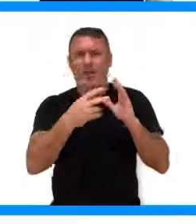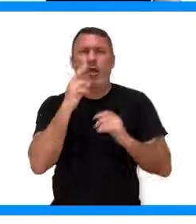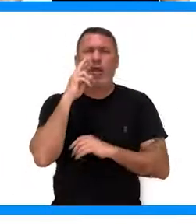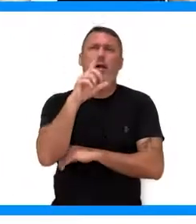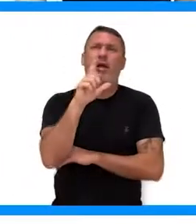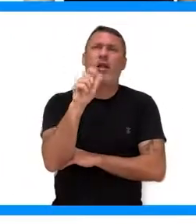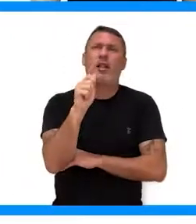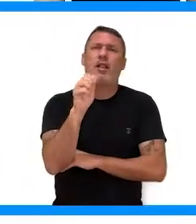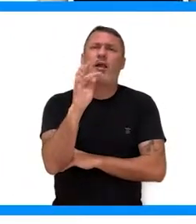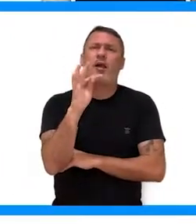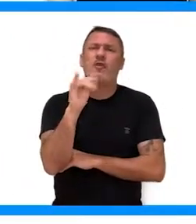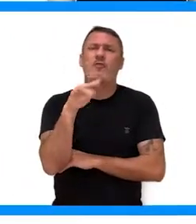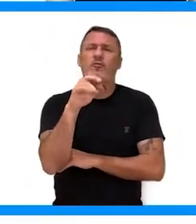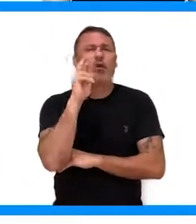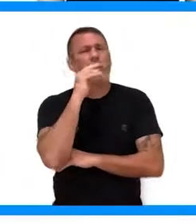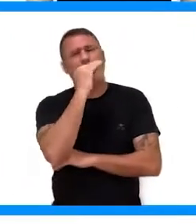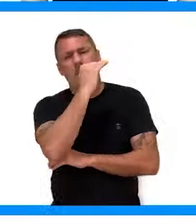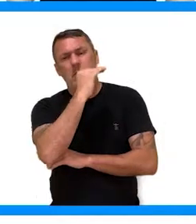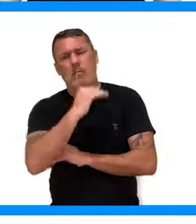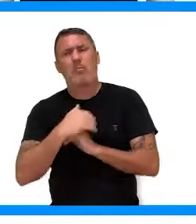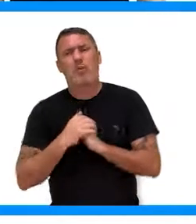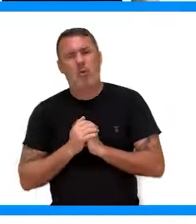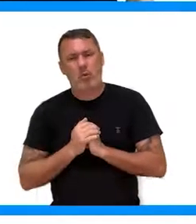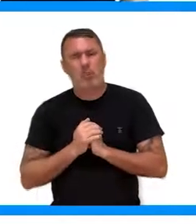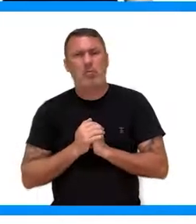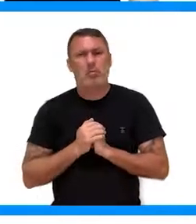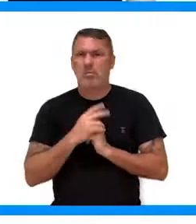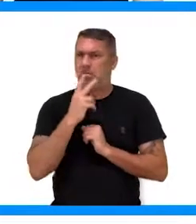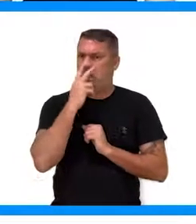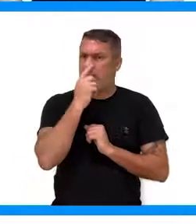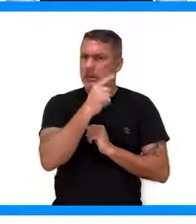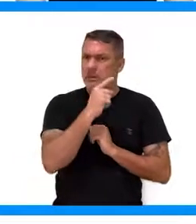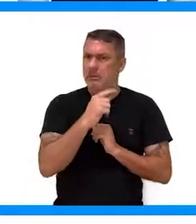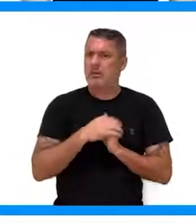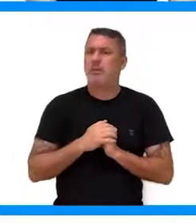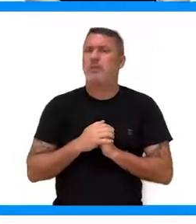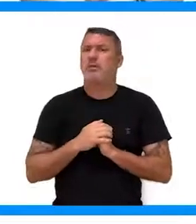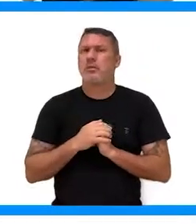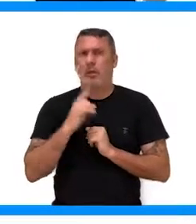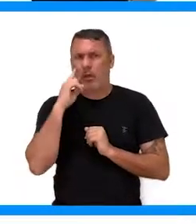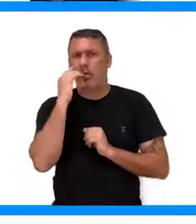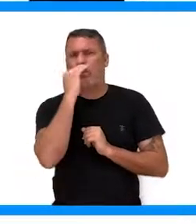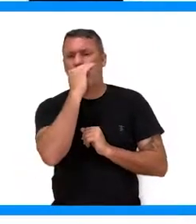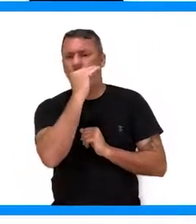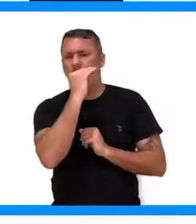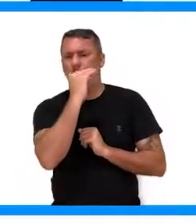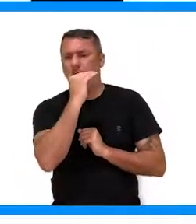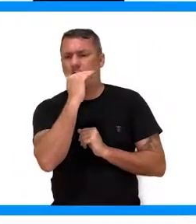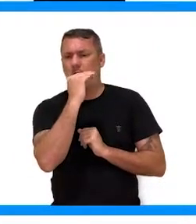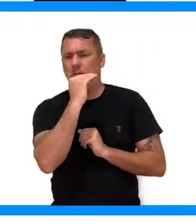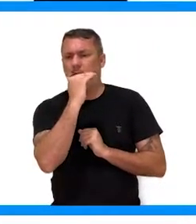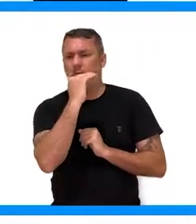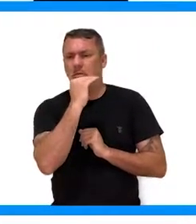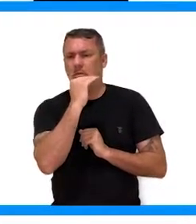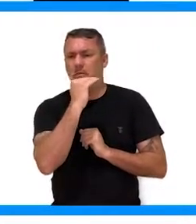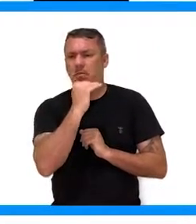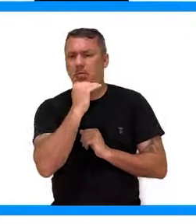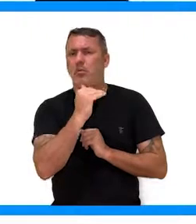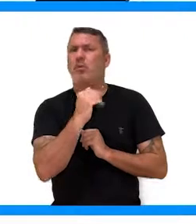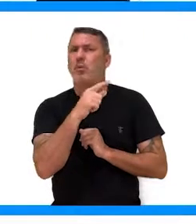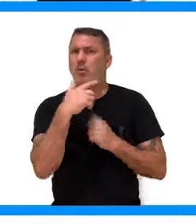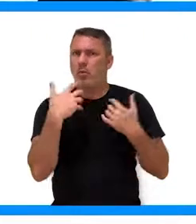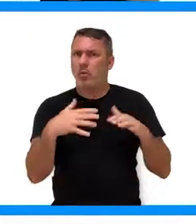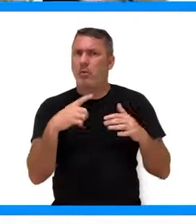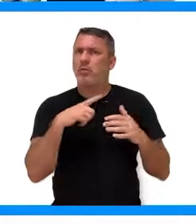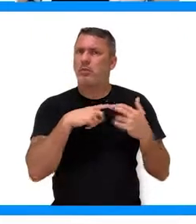características elencadas do latifúndio, logo você deve pensar, caramba, então, nossa, as propriedades latifundiárias, elas